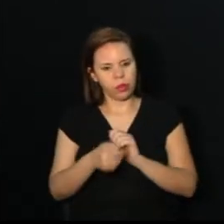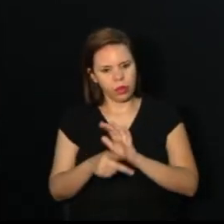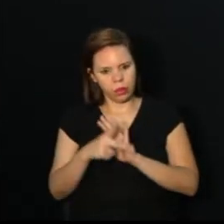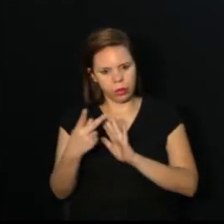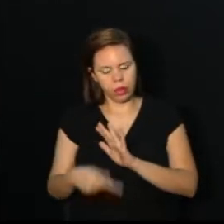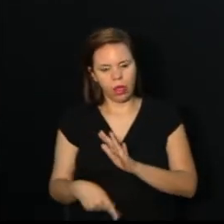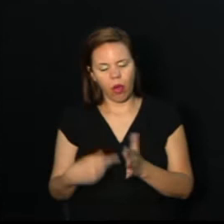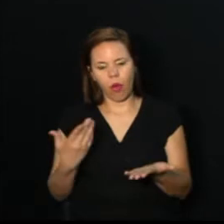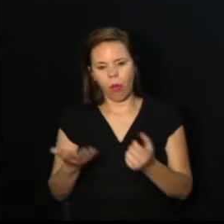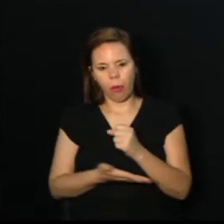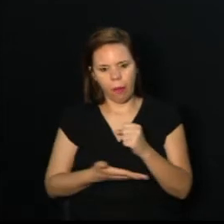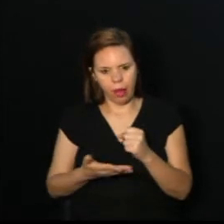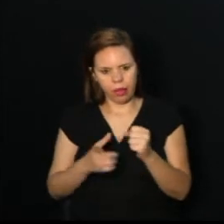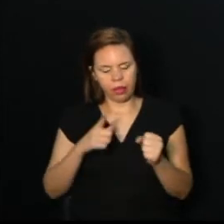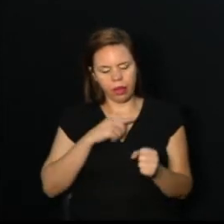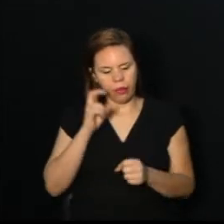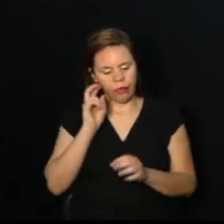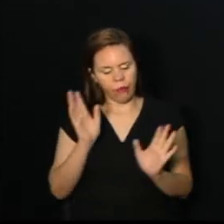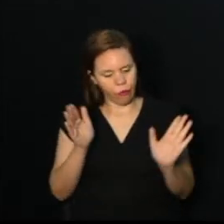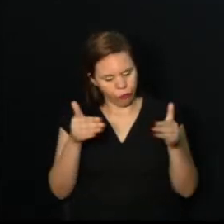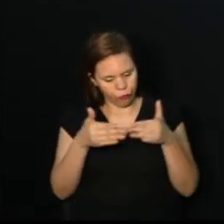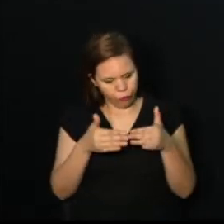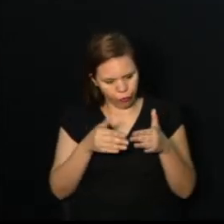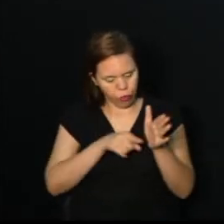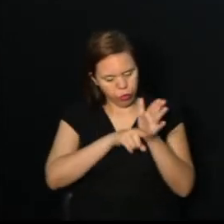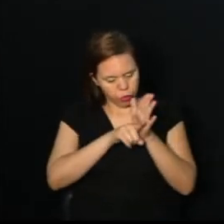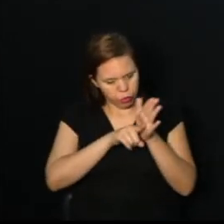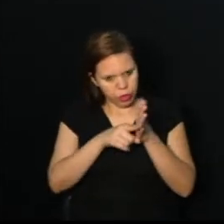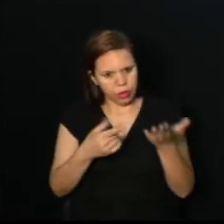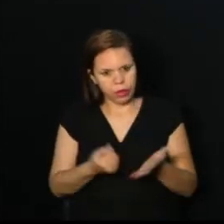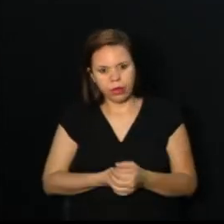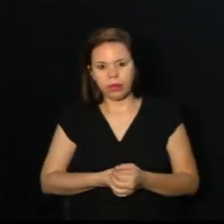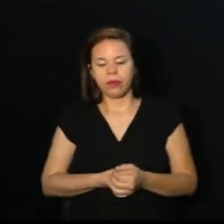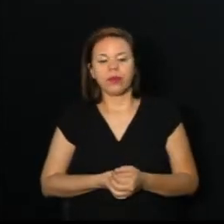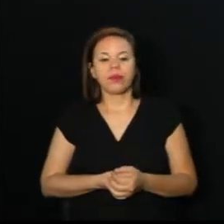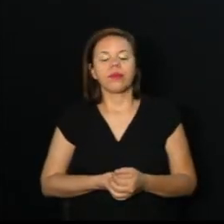como base, como fonte, né?